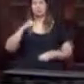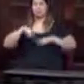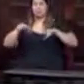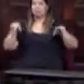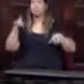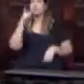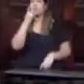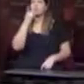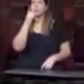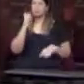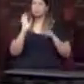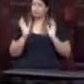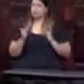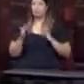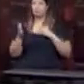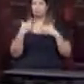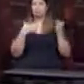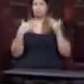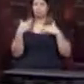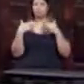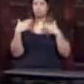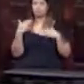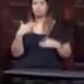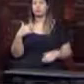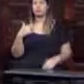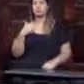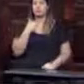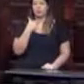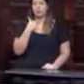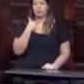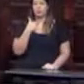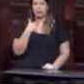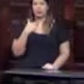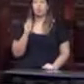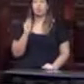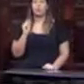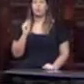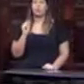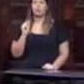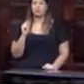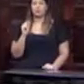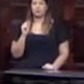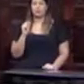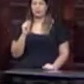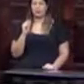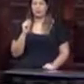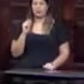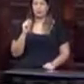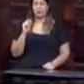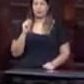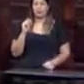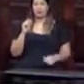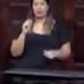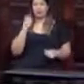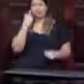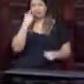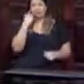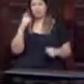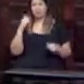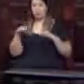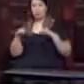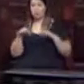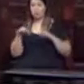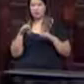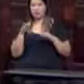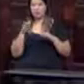deputados sinalaram isso, não dá um sentido ambíguo em relação à sociedade, de que a gente, por um lado,